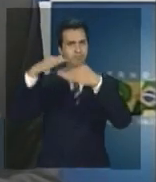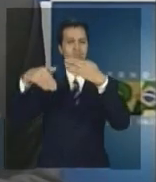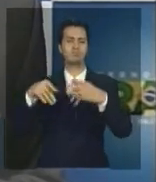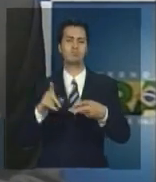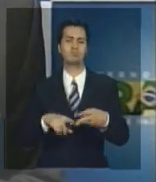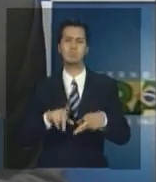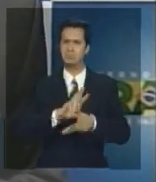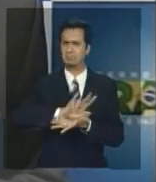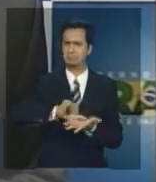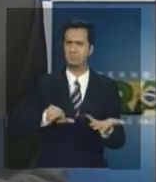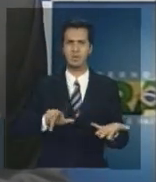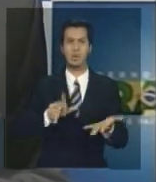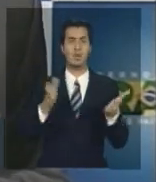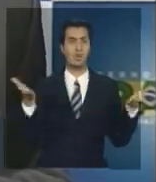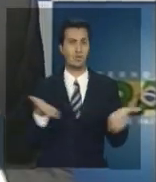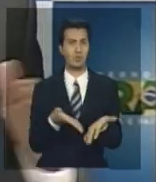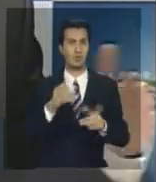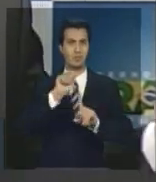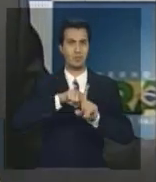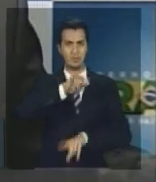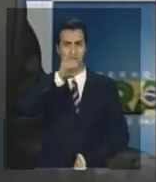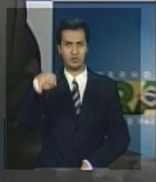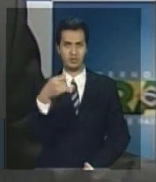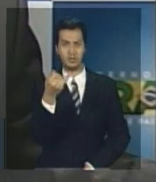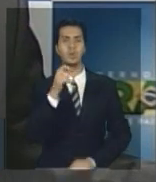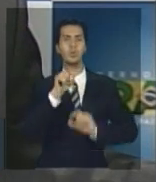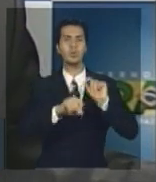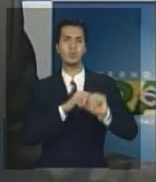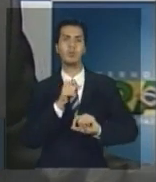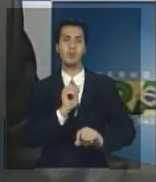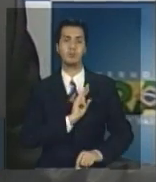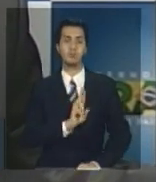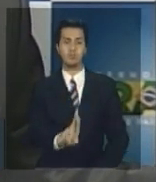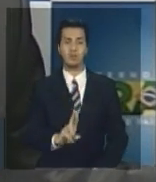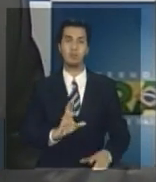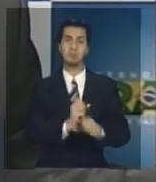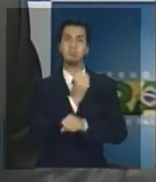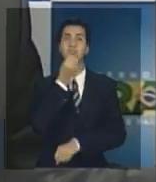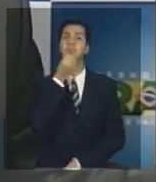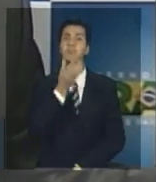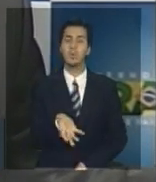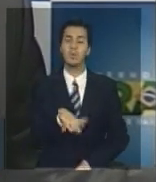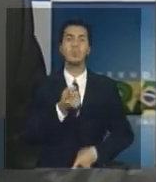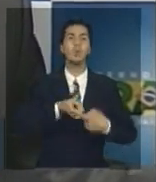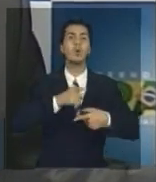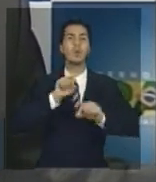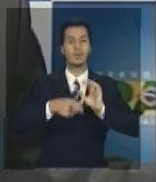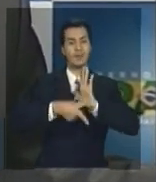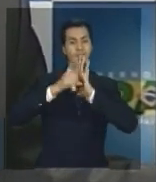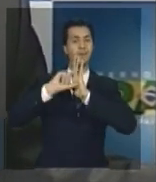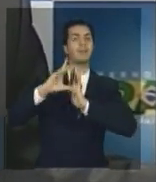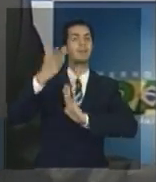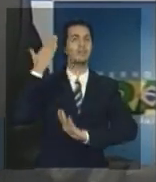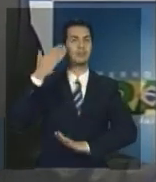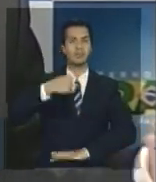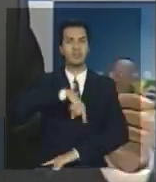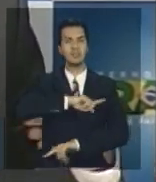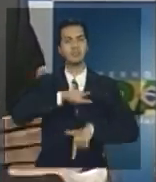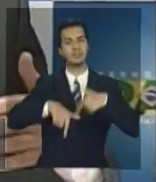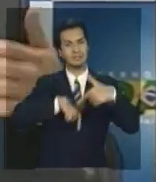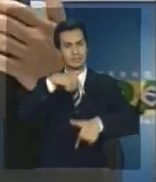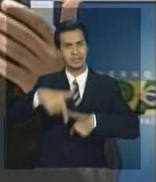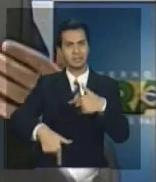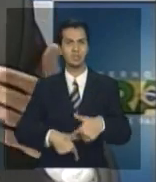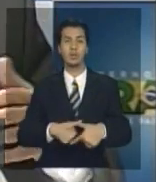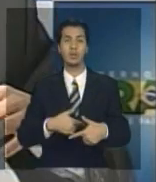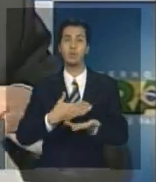que nós estamos tendo agora, em janeiro, decorrente desse esforço que foi feito já a partir de agosto do ano passado, mas nós estamos